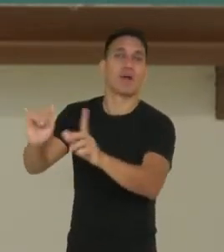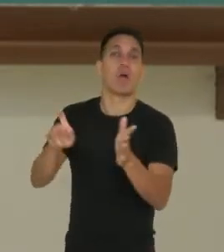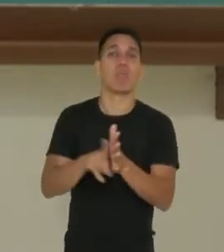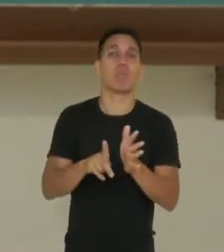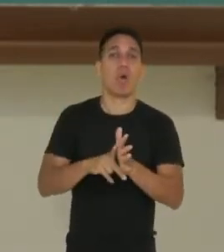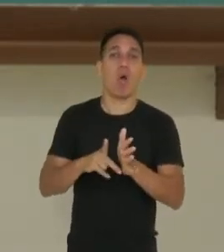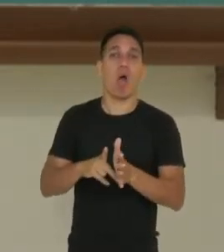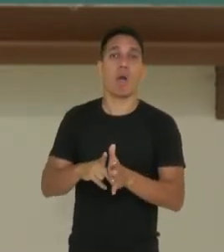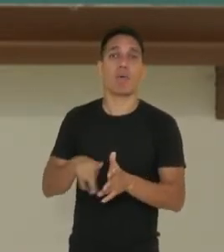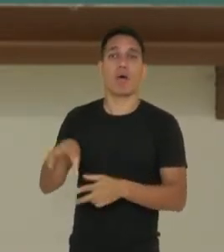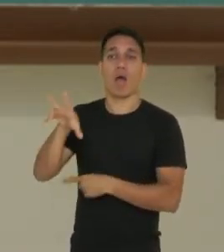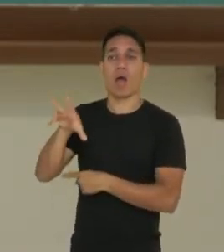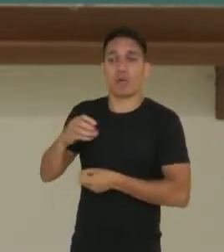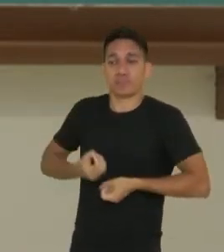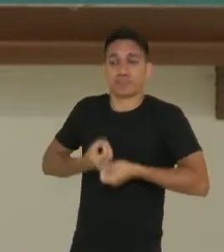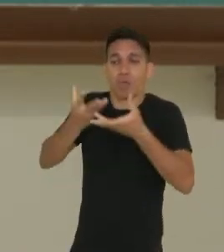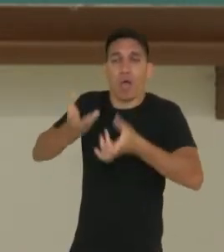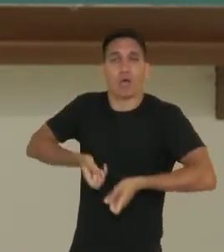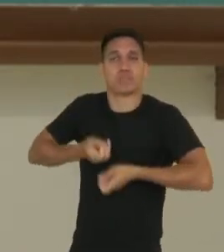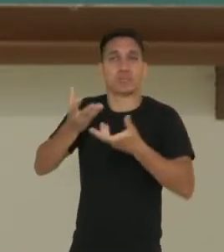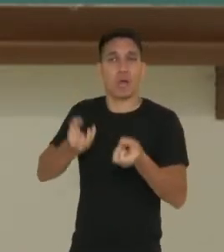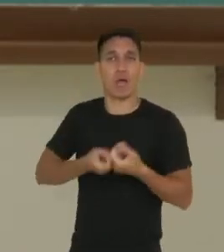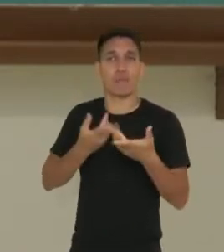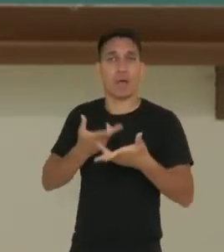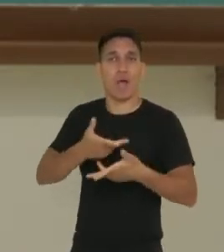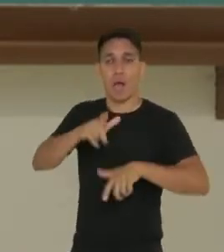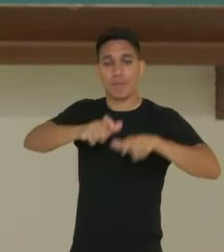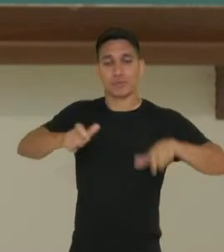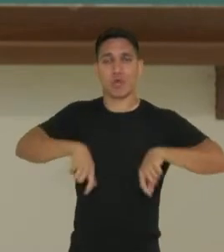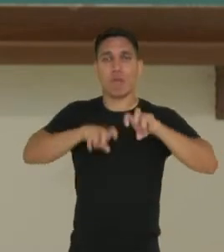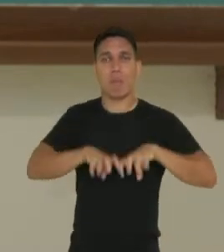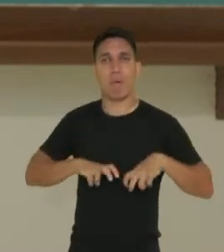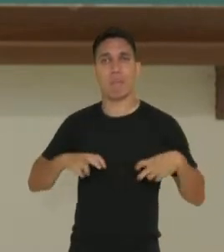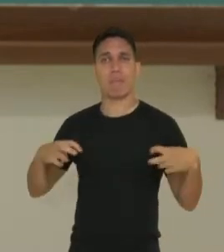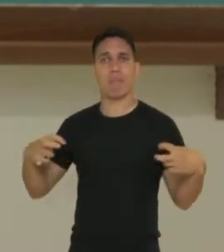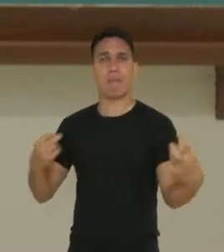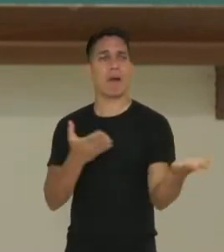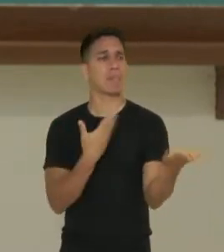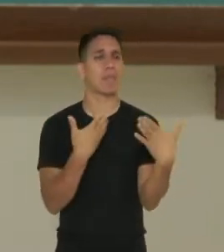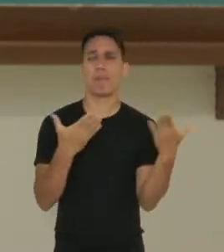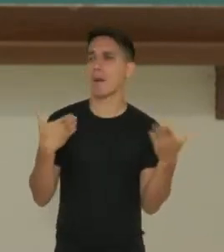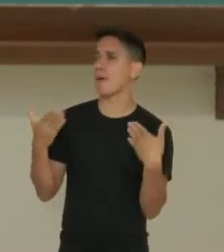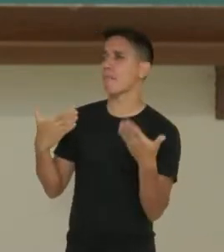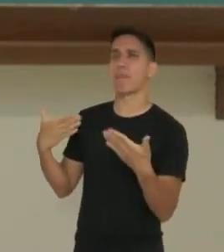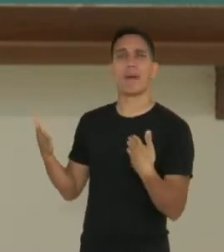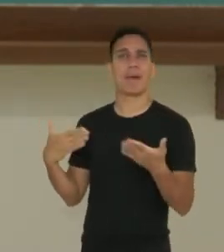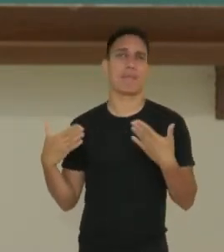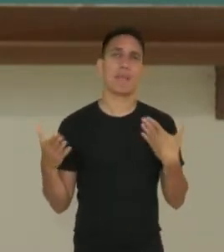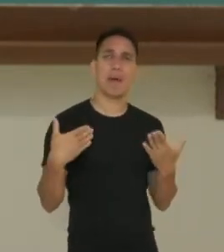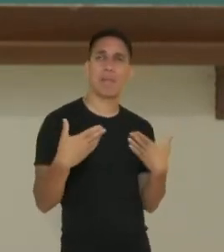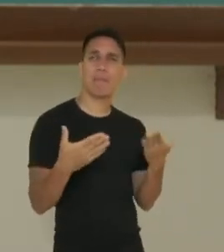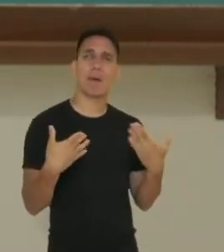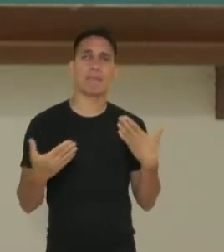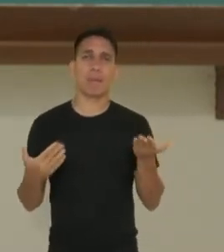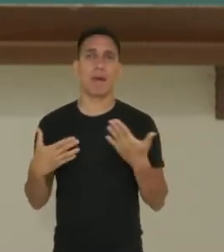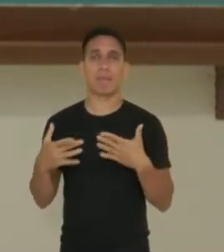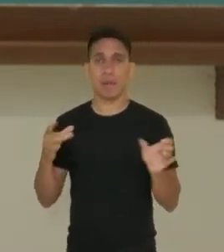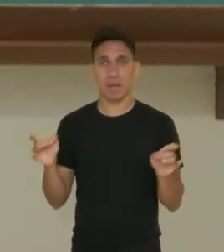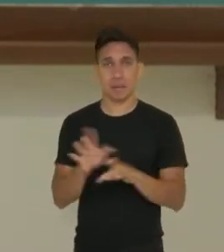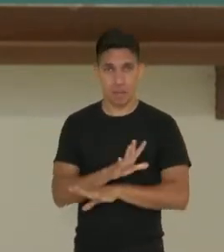oral, né? Da fala, que as pessoas sentavam em volta, né? Para ouvir essas histórias e elas